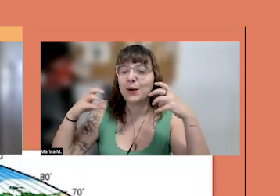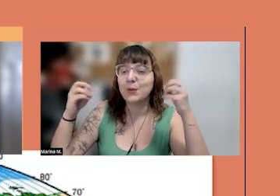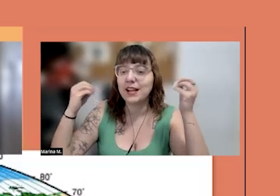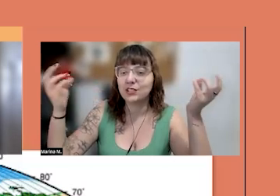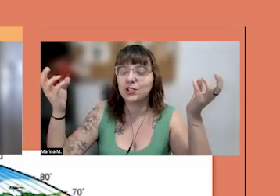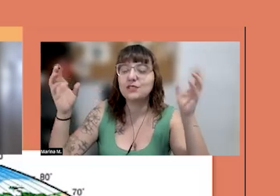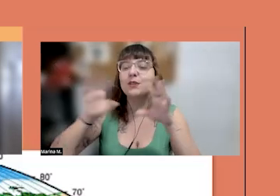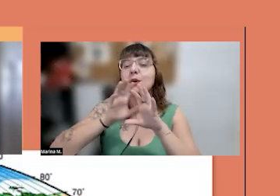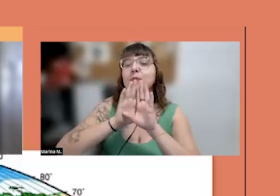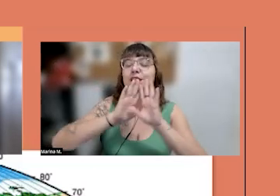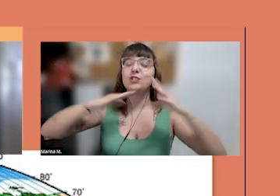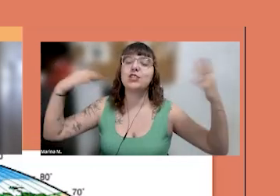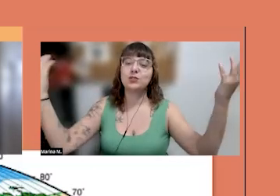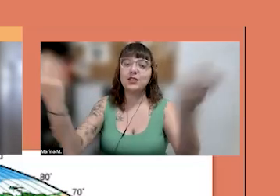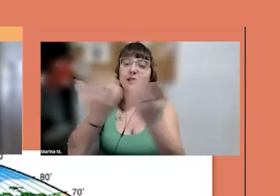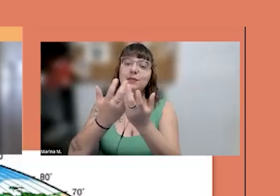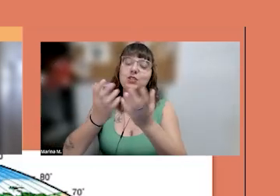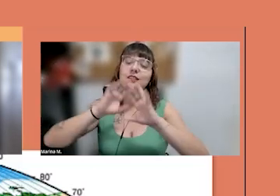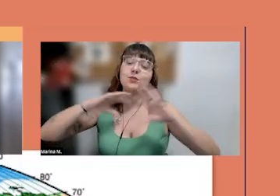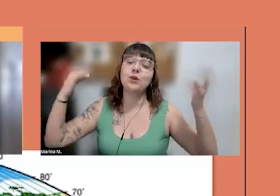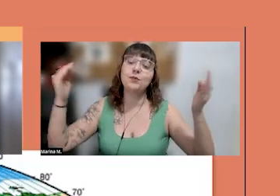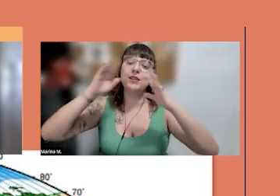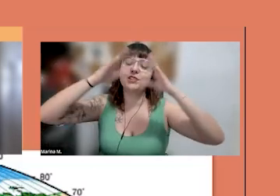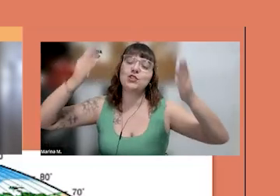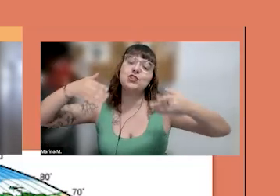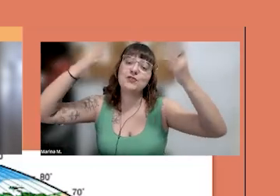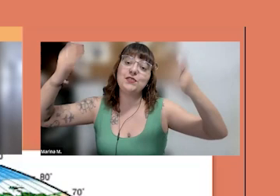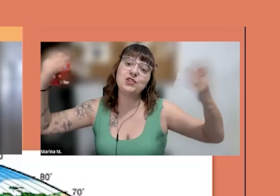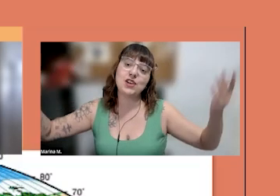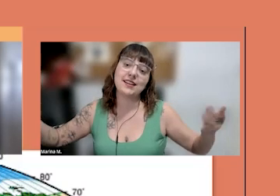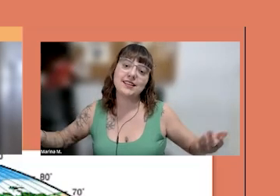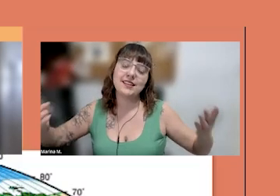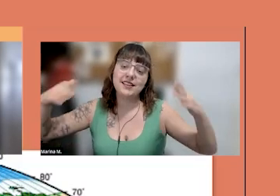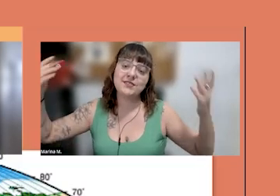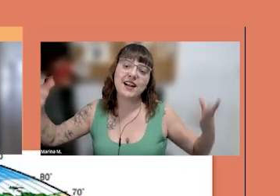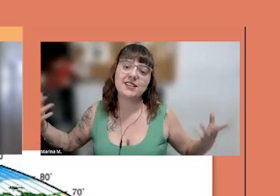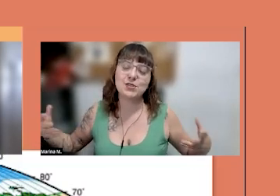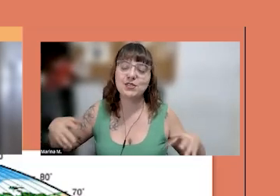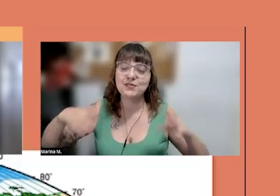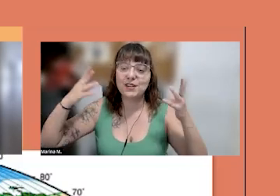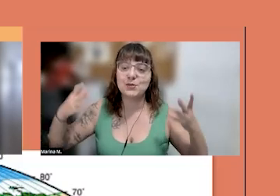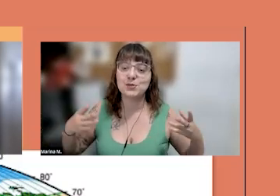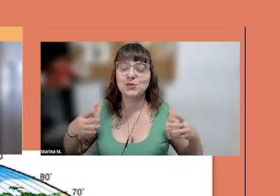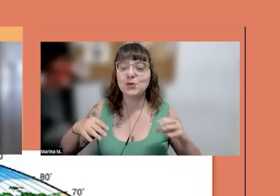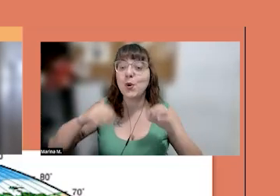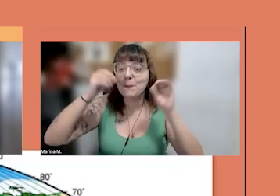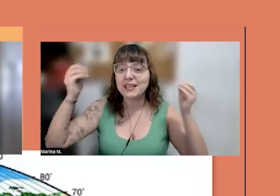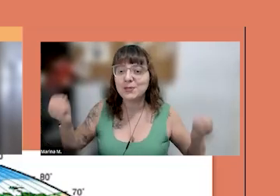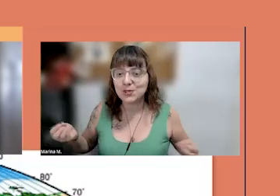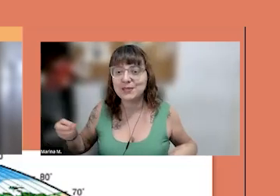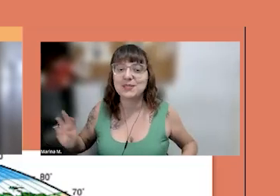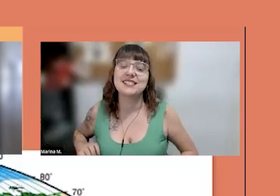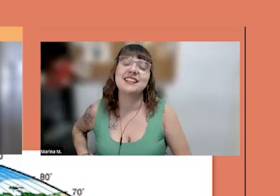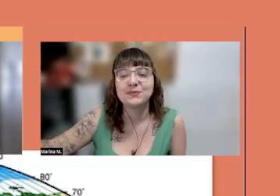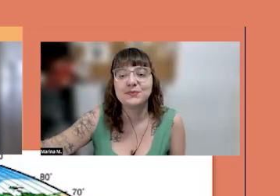gente fala que é algo relativo, porque a gente tem toda a medida do globo e a gente divide ela em vários